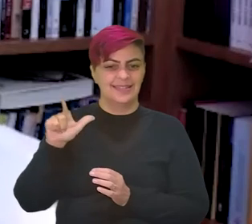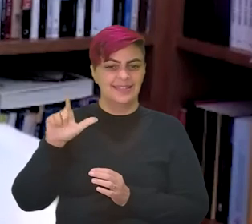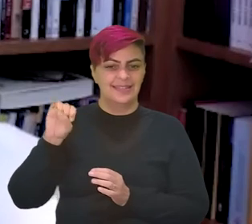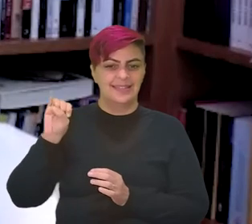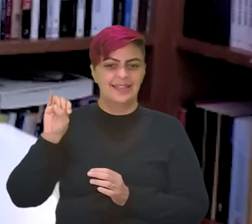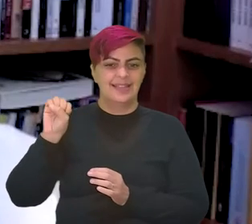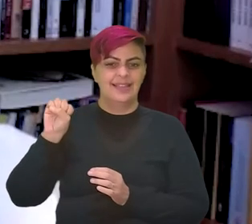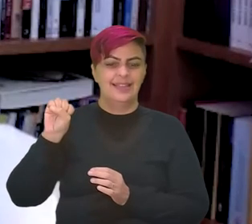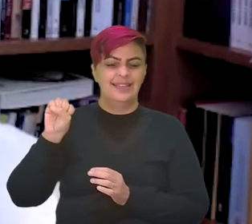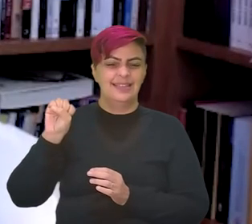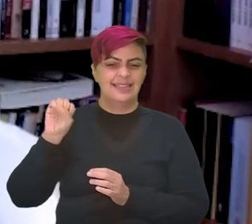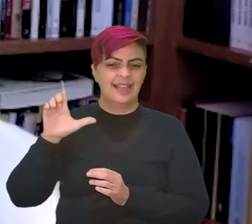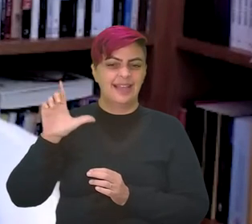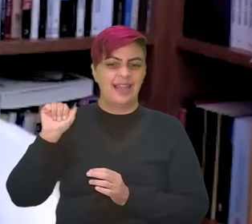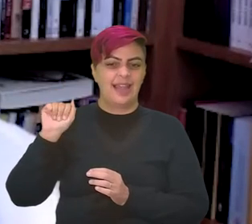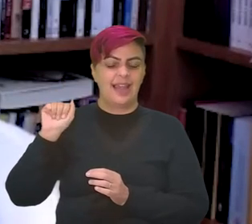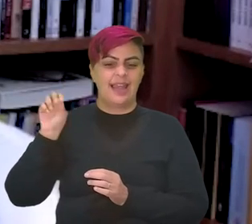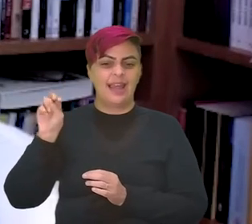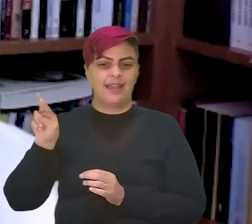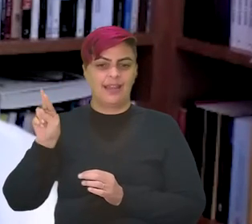que era chamado de Stas.